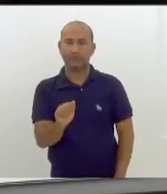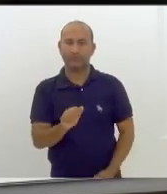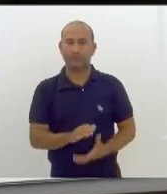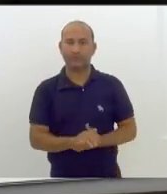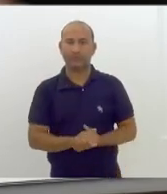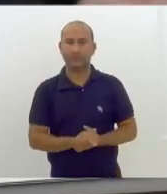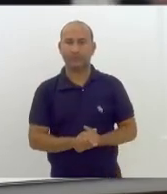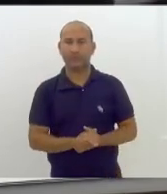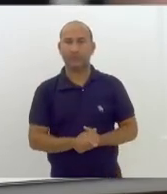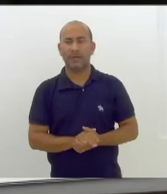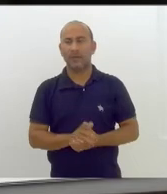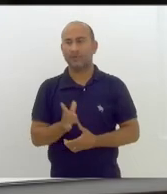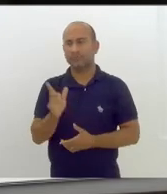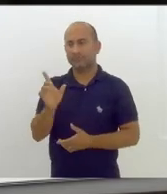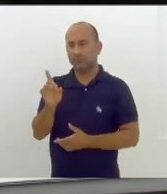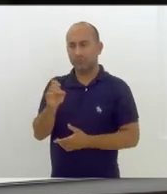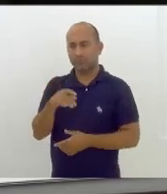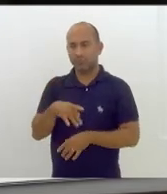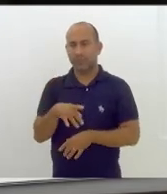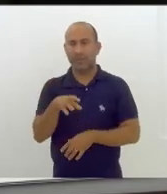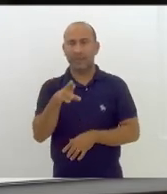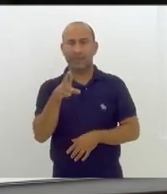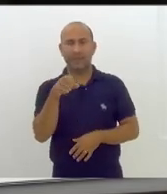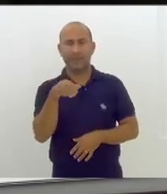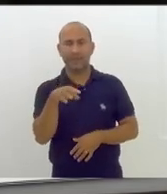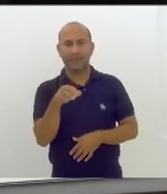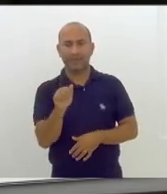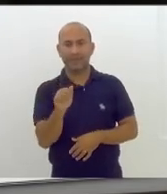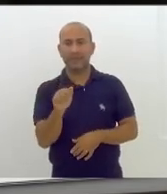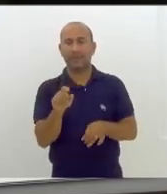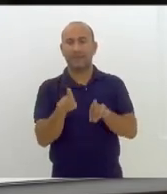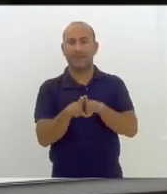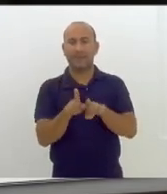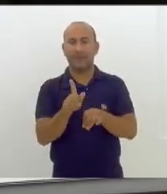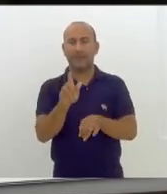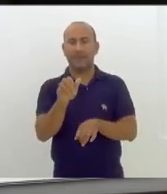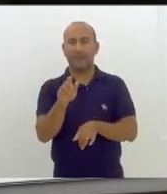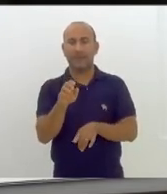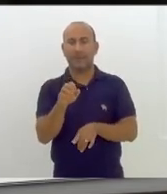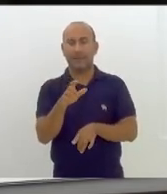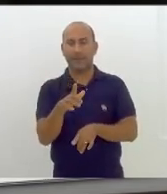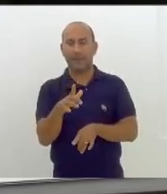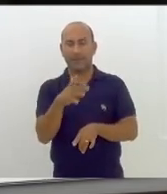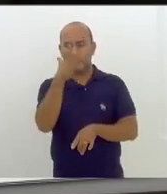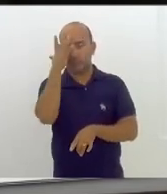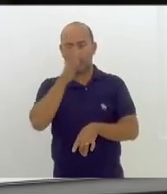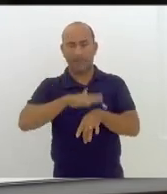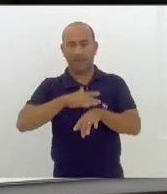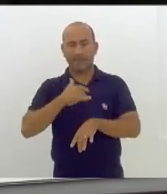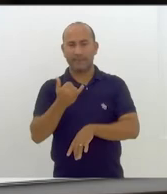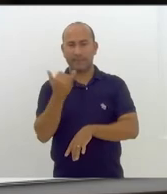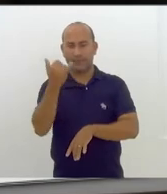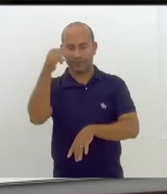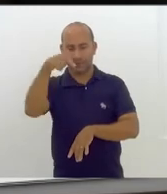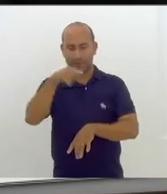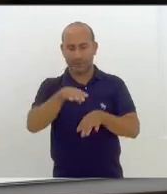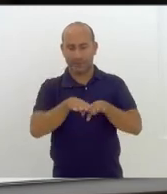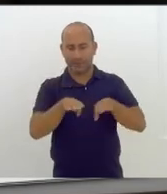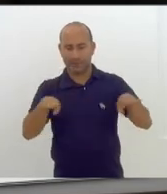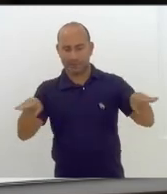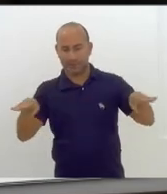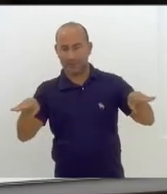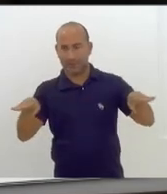doutora Renata e a Gabriela, que deve ser a pessoa mais importante nessa mesa, né? E agora